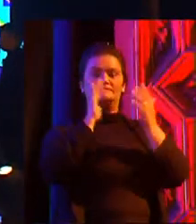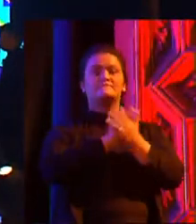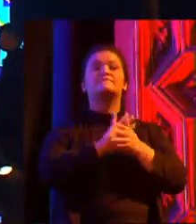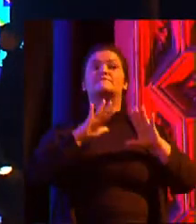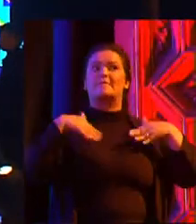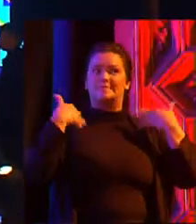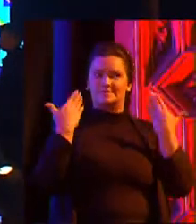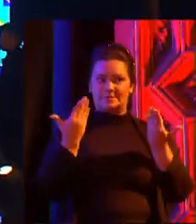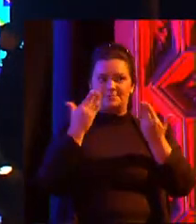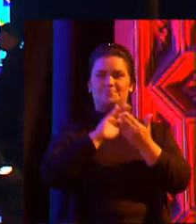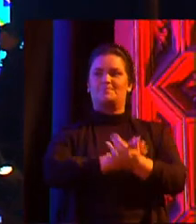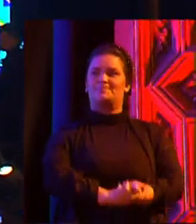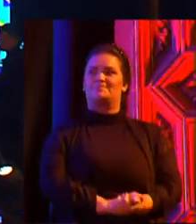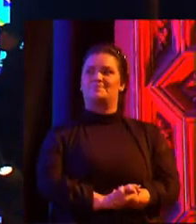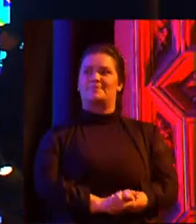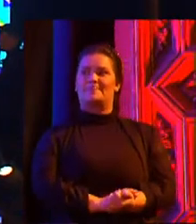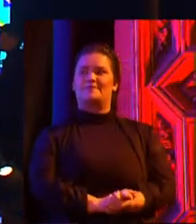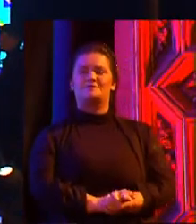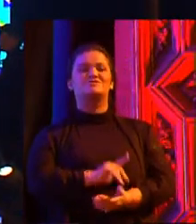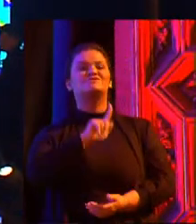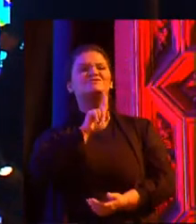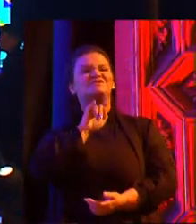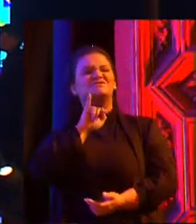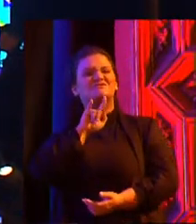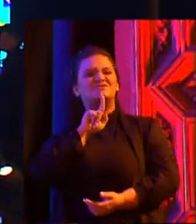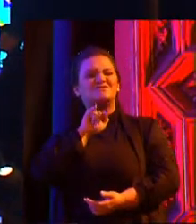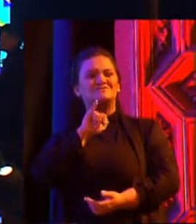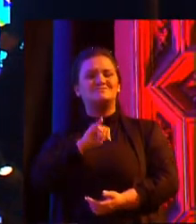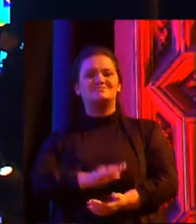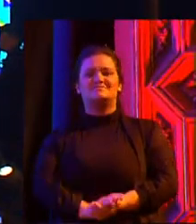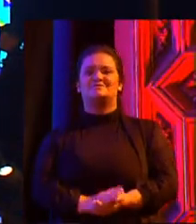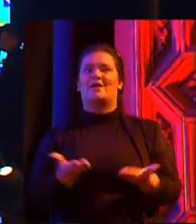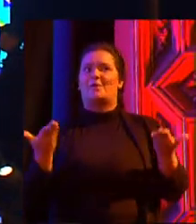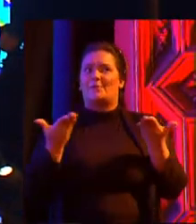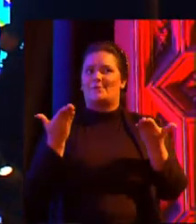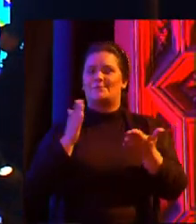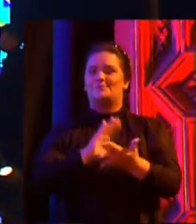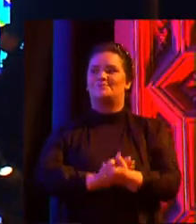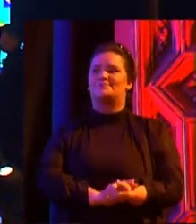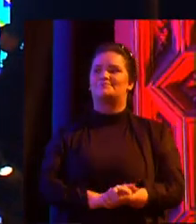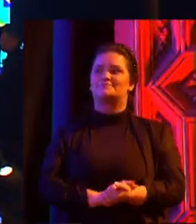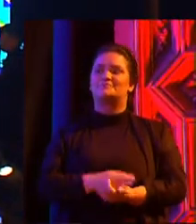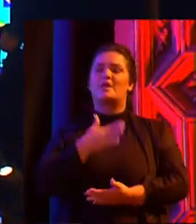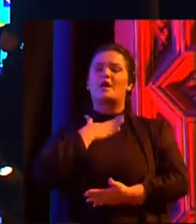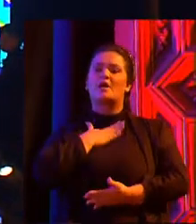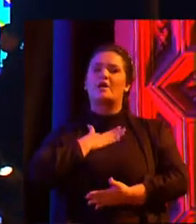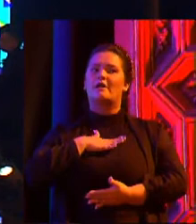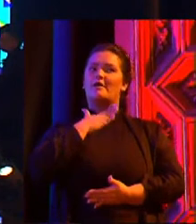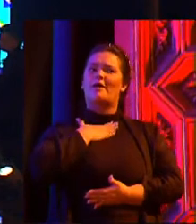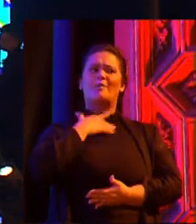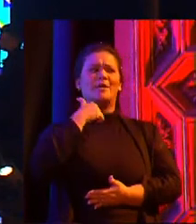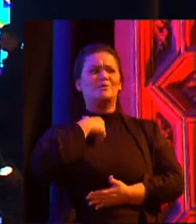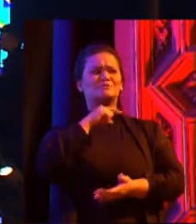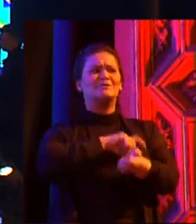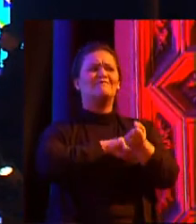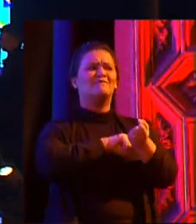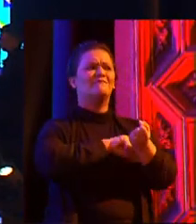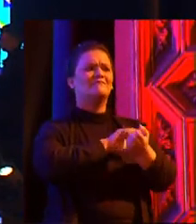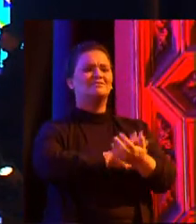Então, Gigi, é agora. Calma, calma que eu estou nervosa.